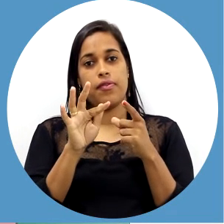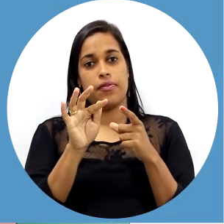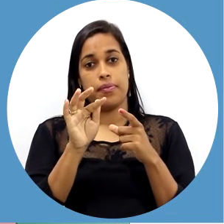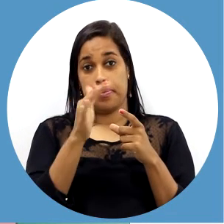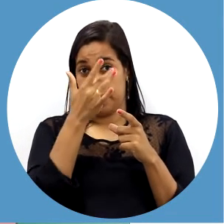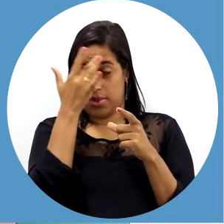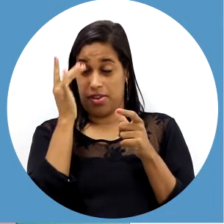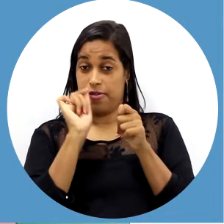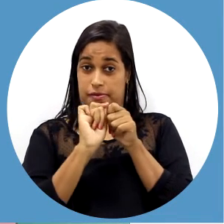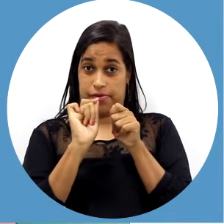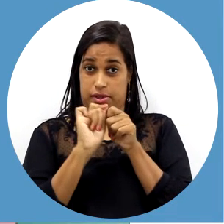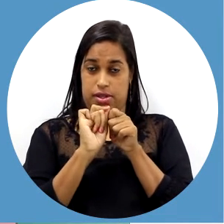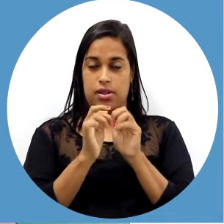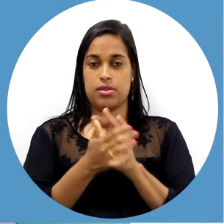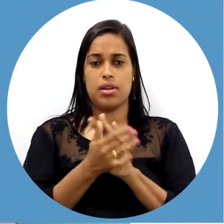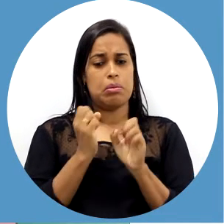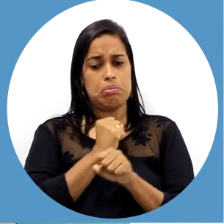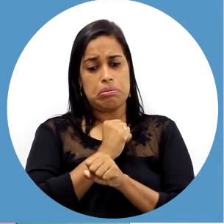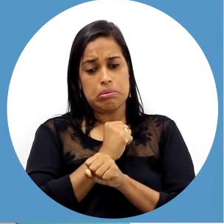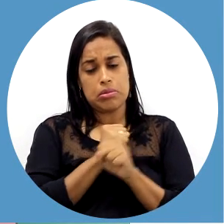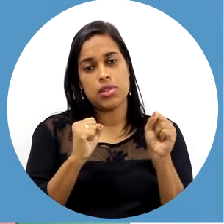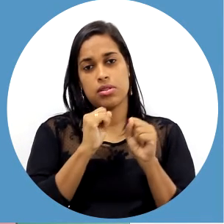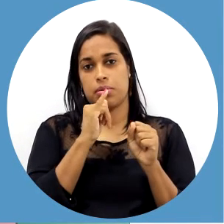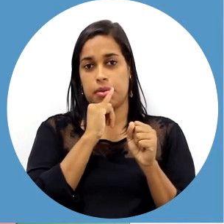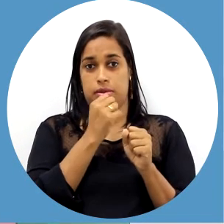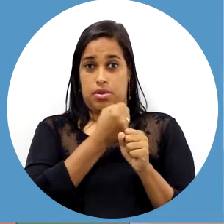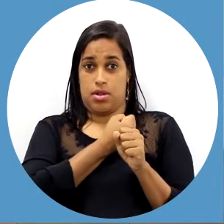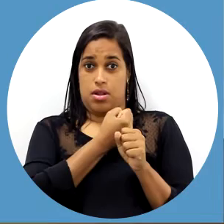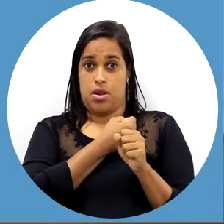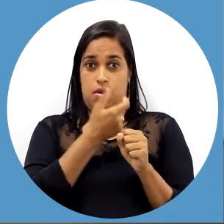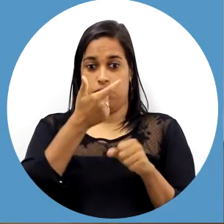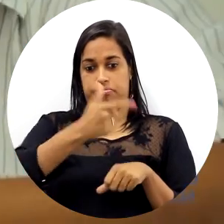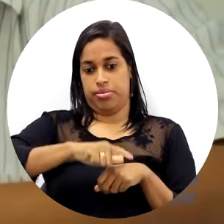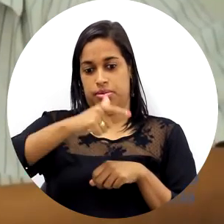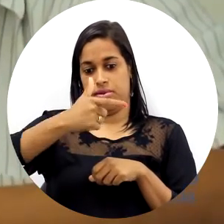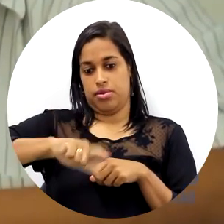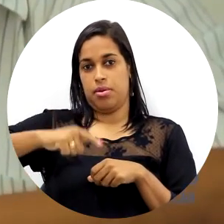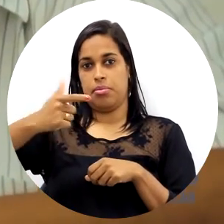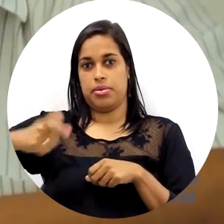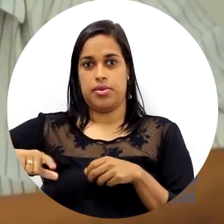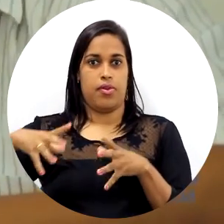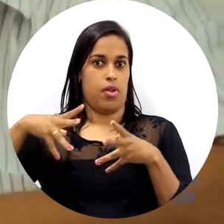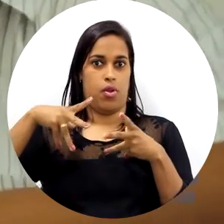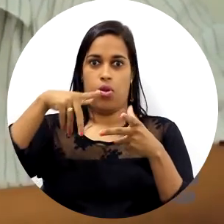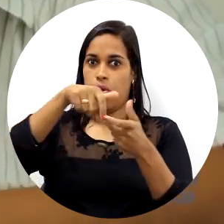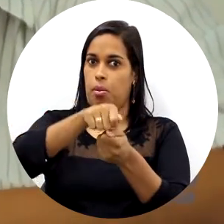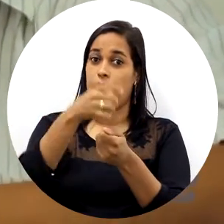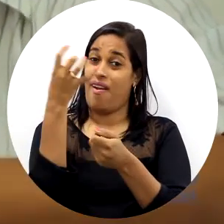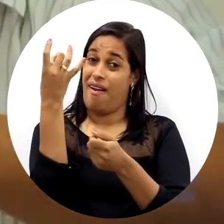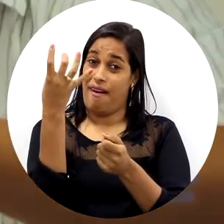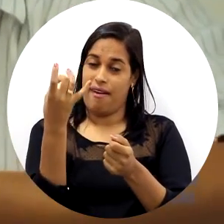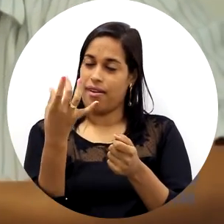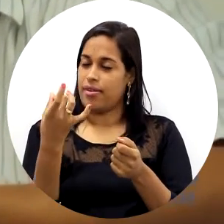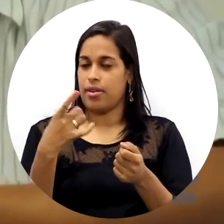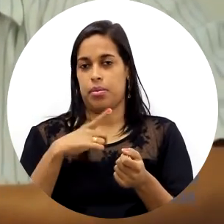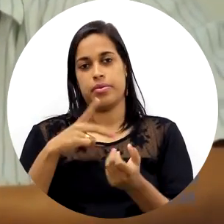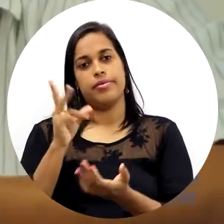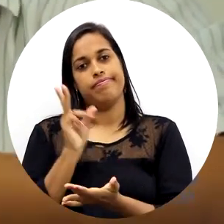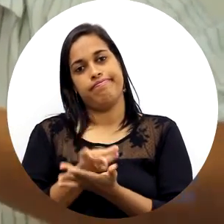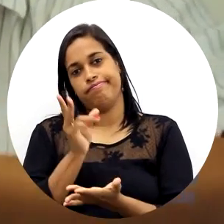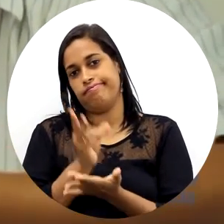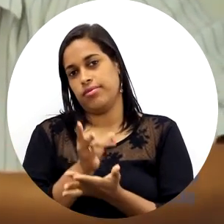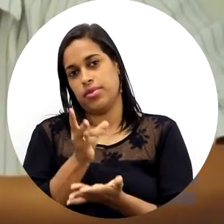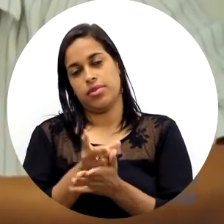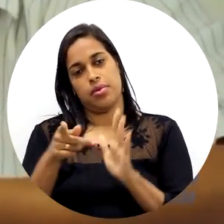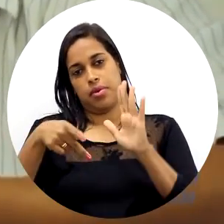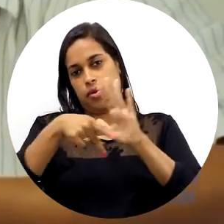fabricante. Então, é impossível eu ter número MAC repetido no mundo inteiro, porque cada fabricante tem sua